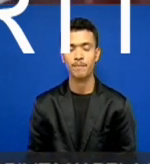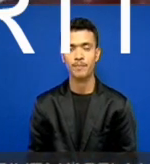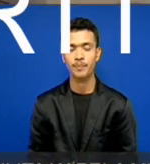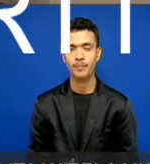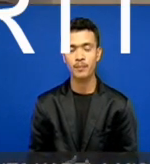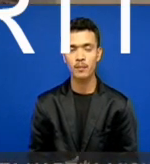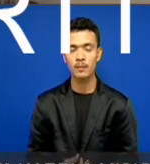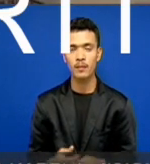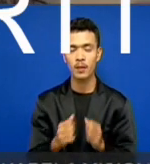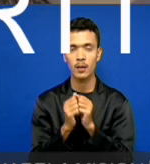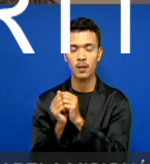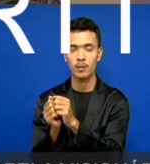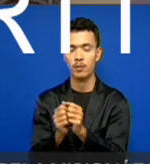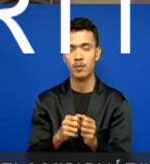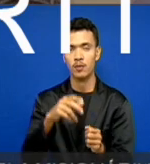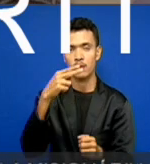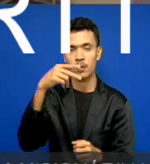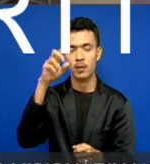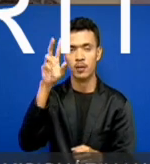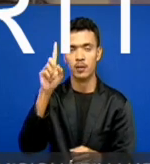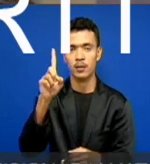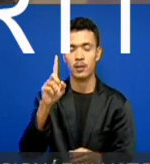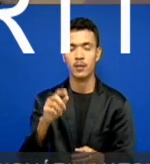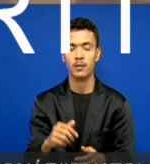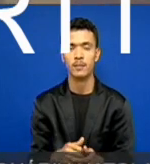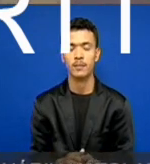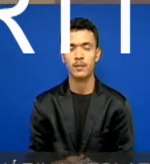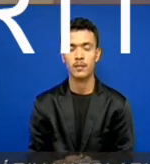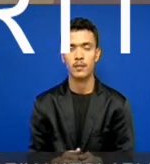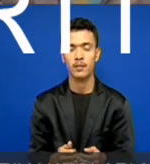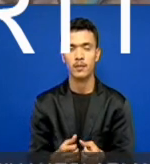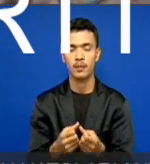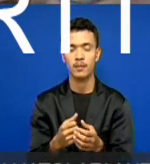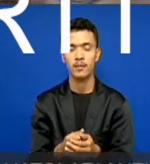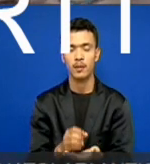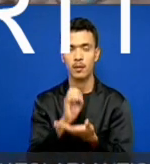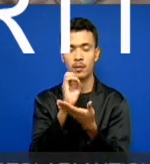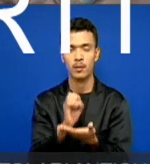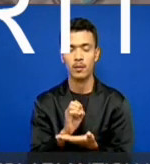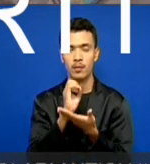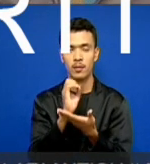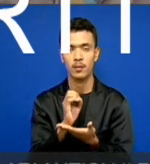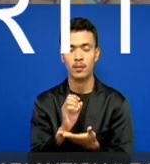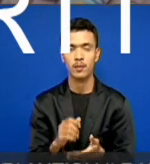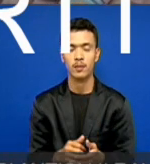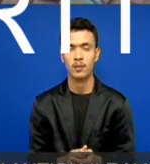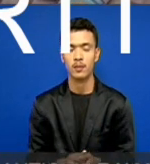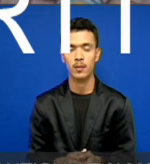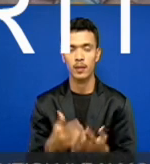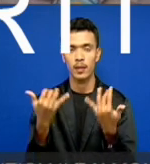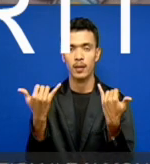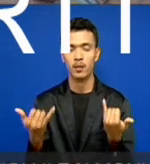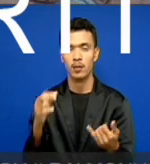Chitrana, Hamutuk Hectar Ida, No Hectar Ida e Aldeia Sakato, Sucunipani, Subregião Pante Makassar.